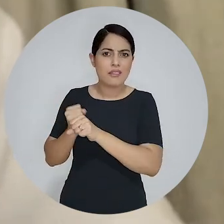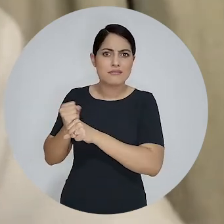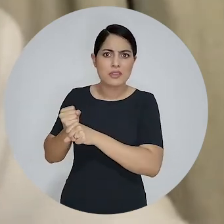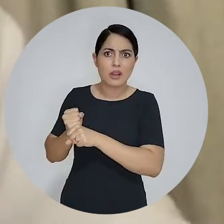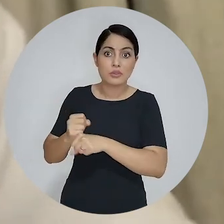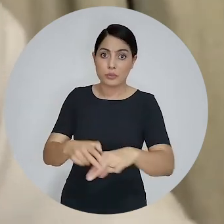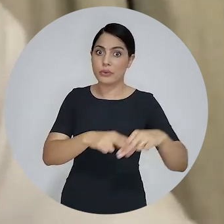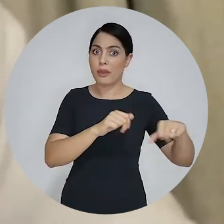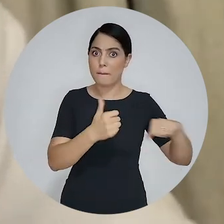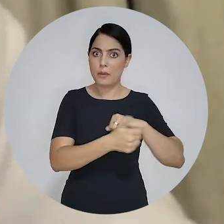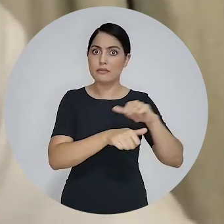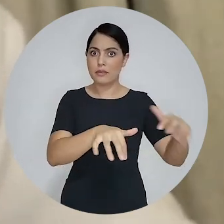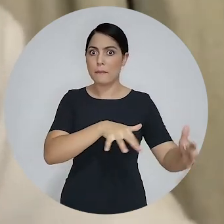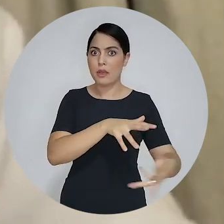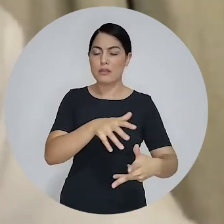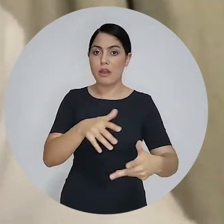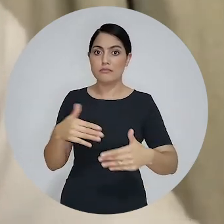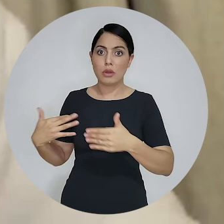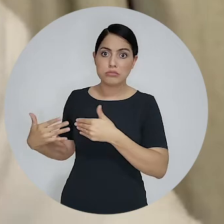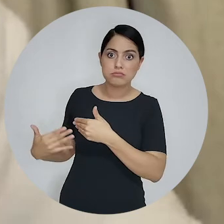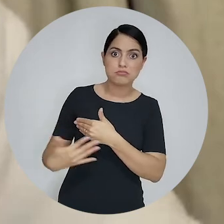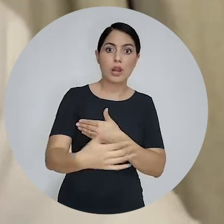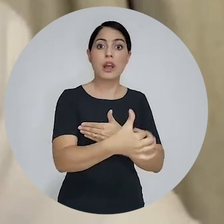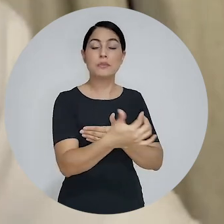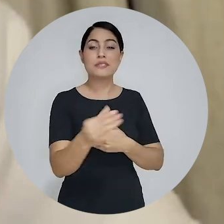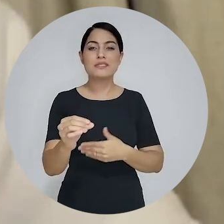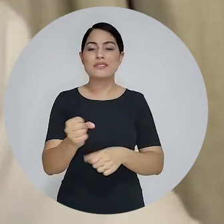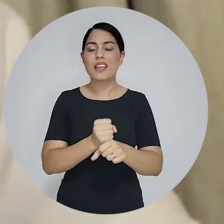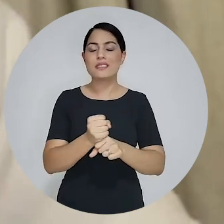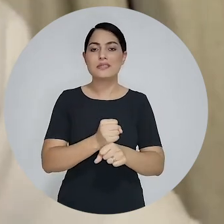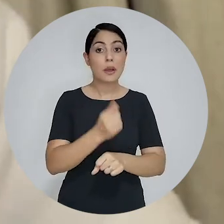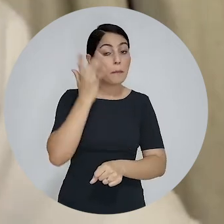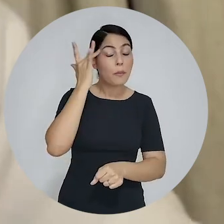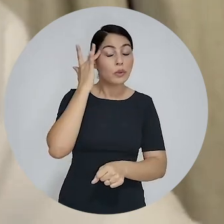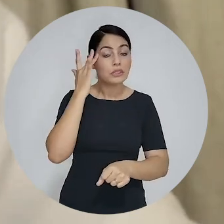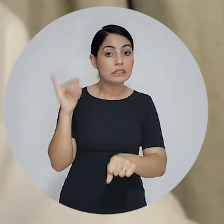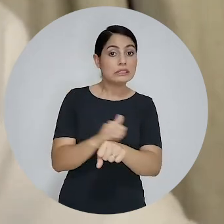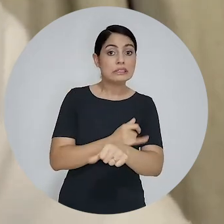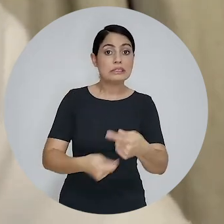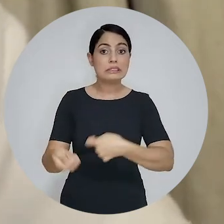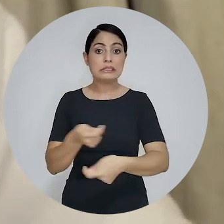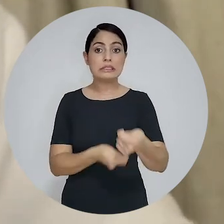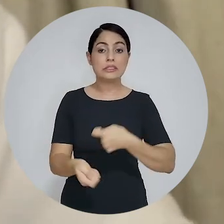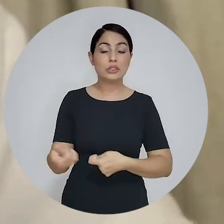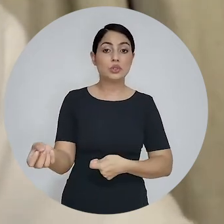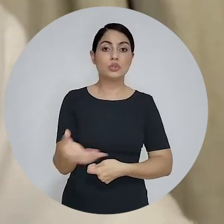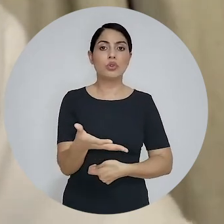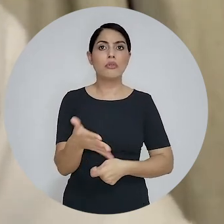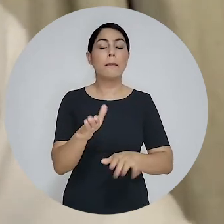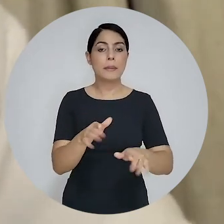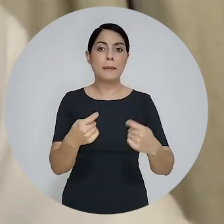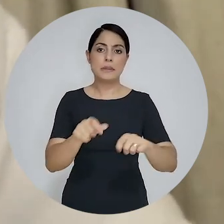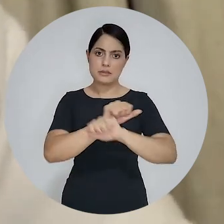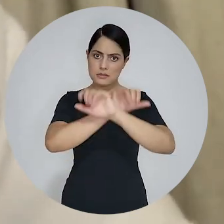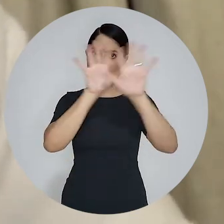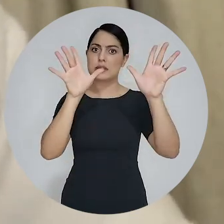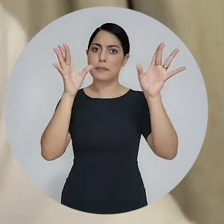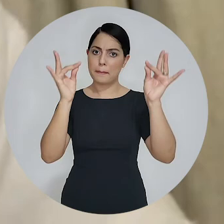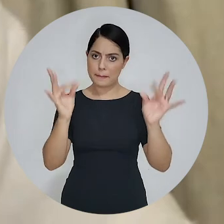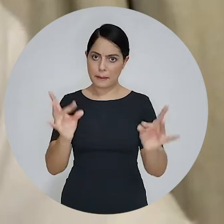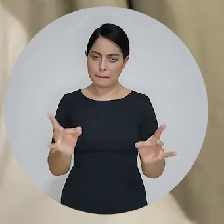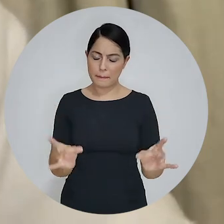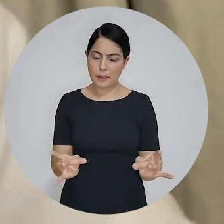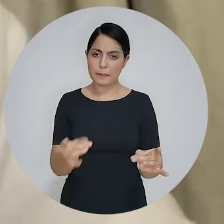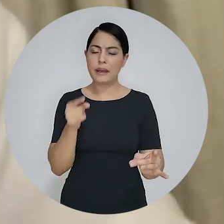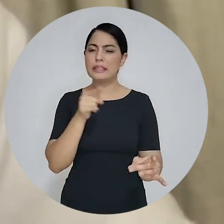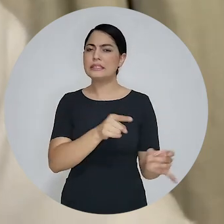10 anos em um que aconteceu com a pandemia, se você tem uma aceleração de modelos de negócio, você tem uma aceleração também de transparência